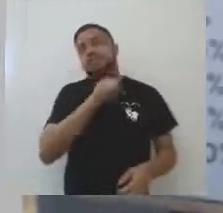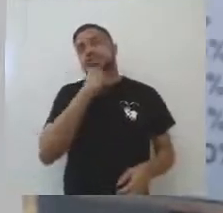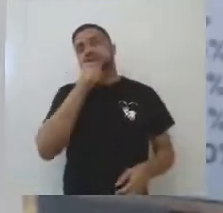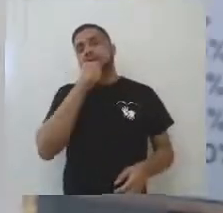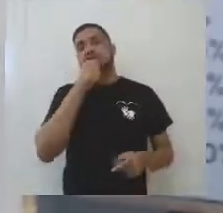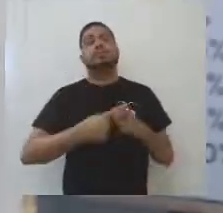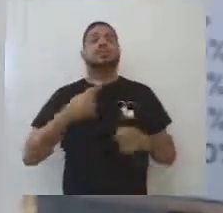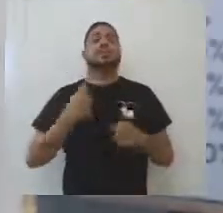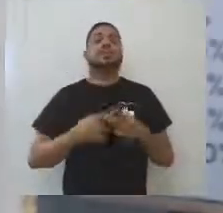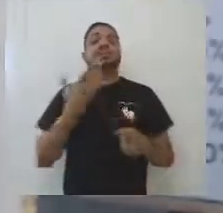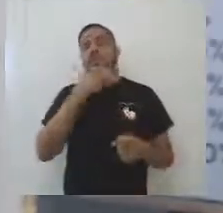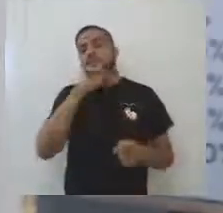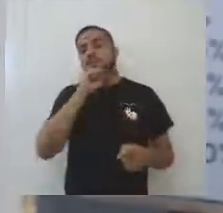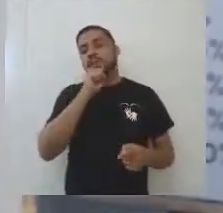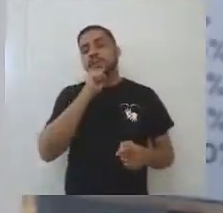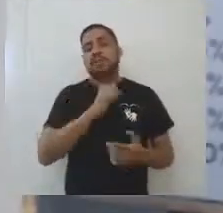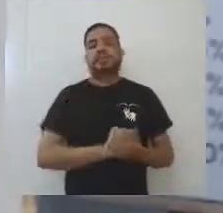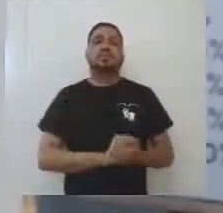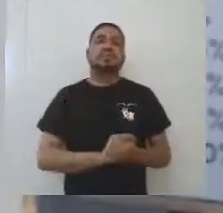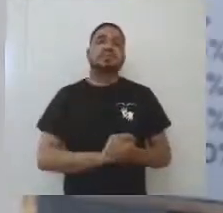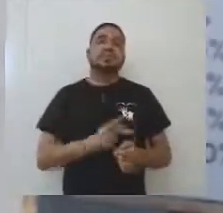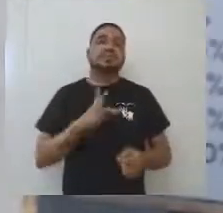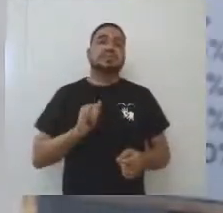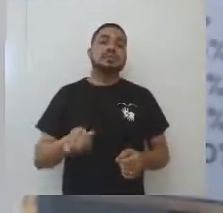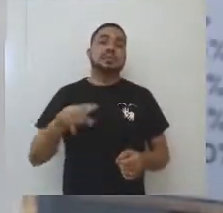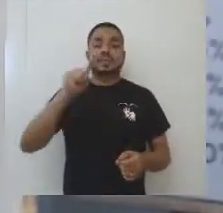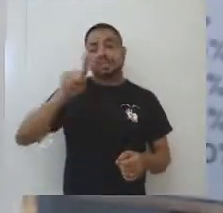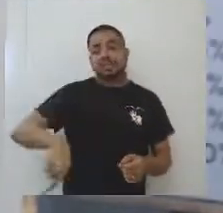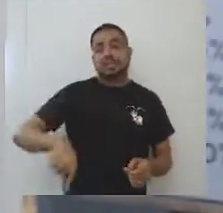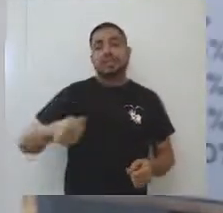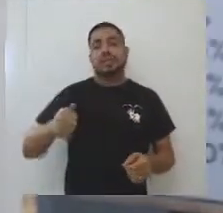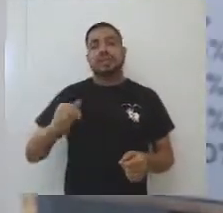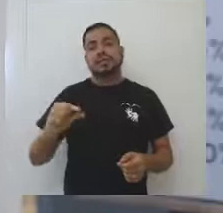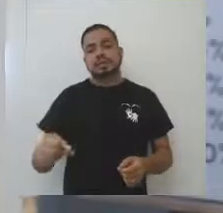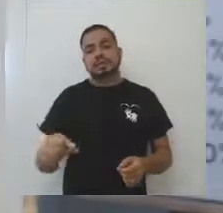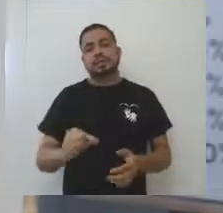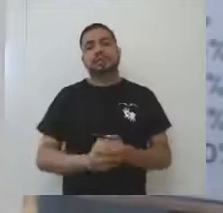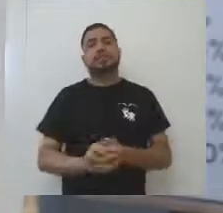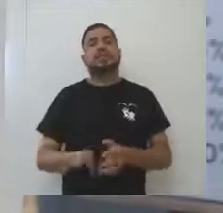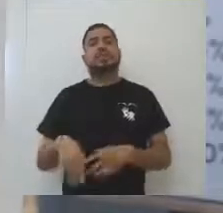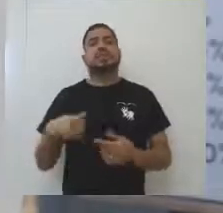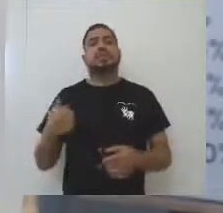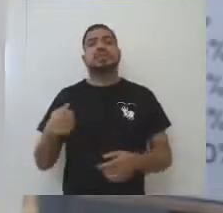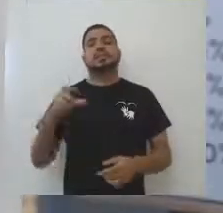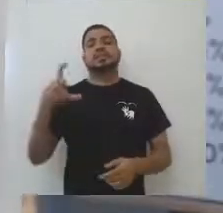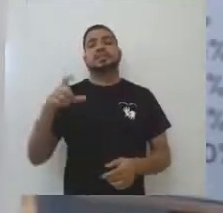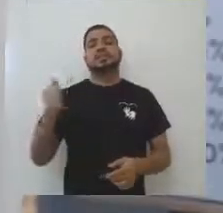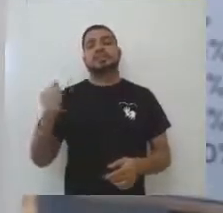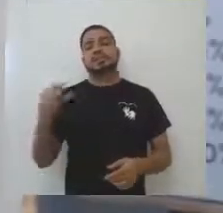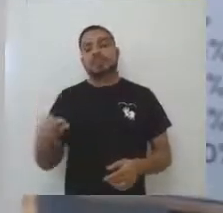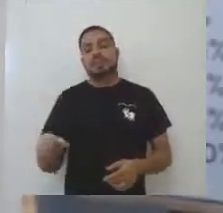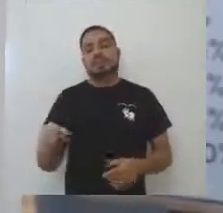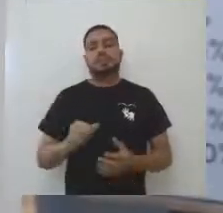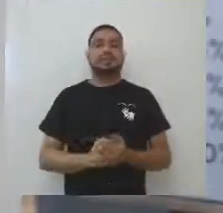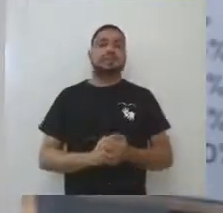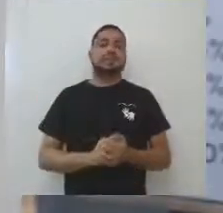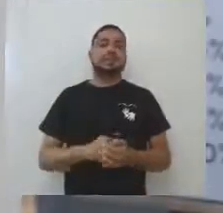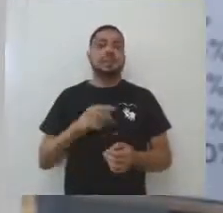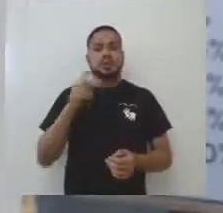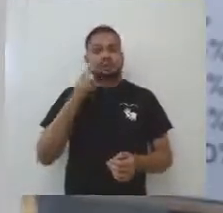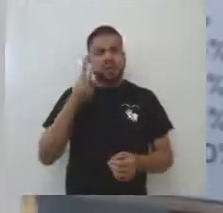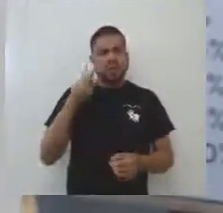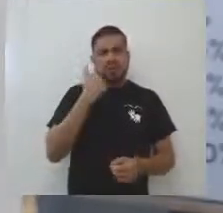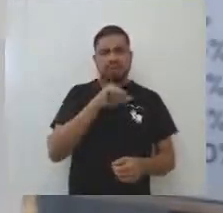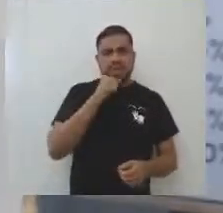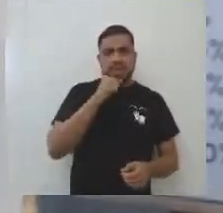dele, porque do pai, olha pra cá, vai descer um azinho, então vai ficar azinho. Olha pra mãe, é o